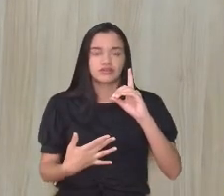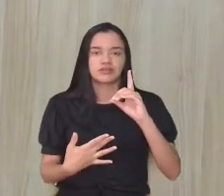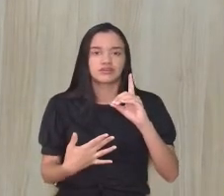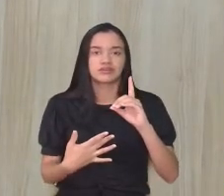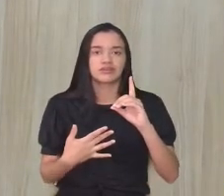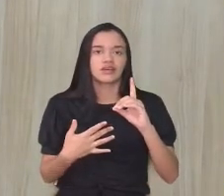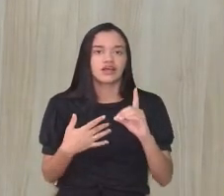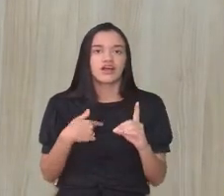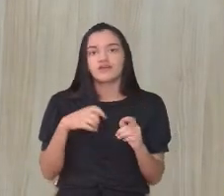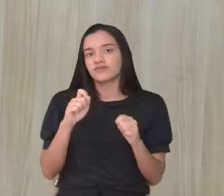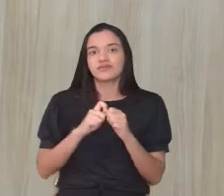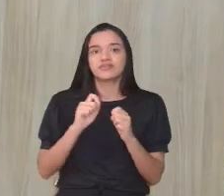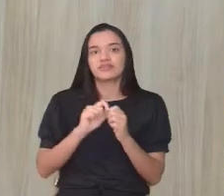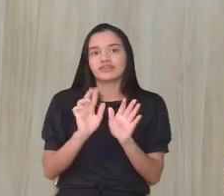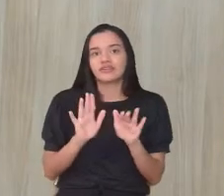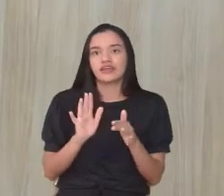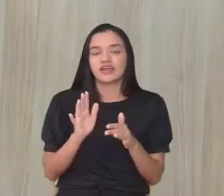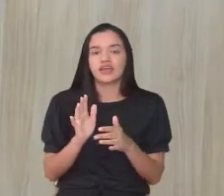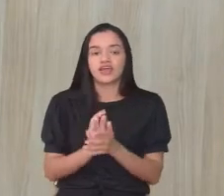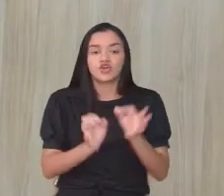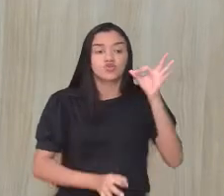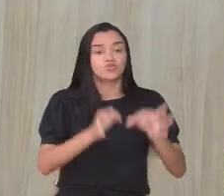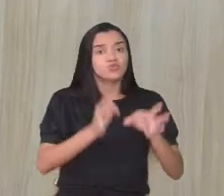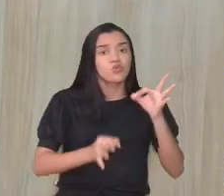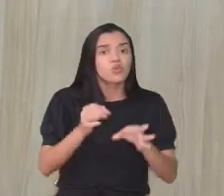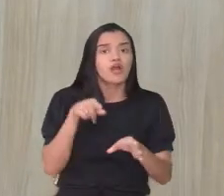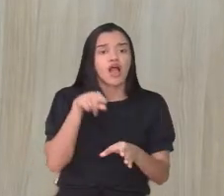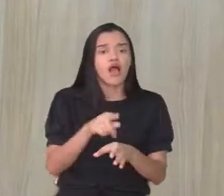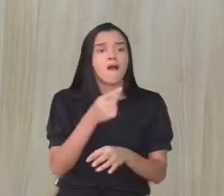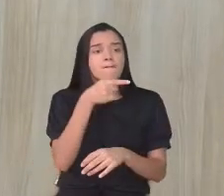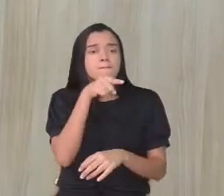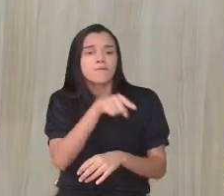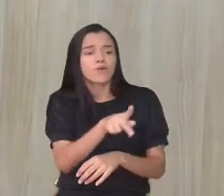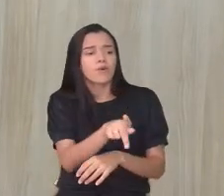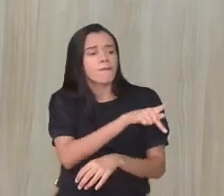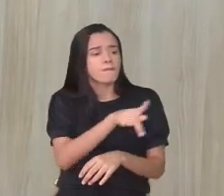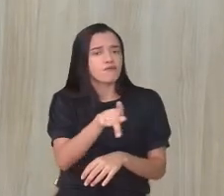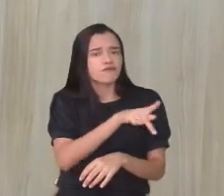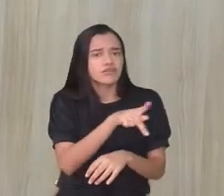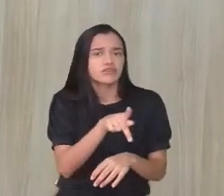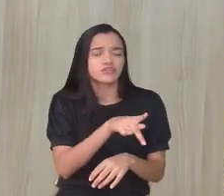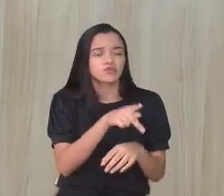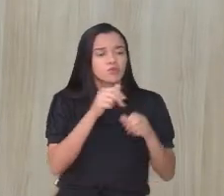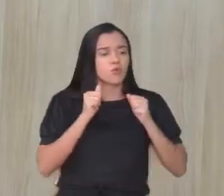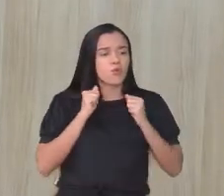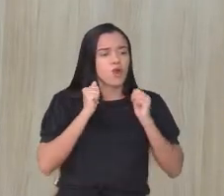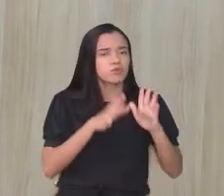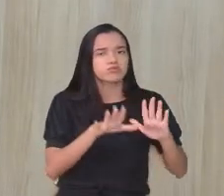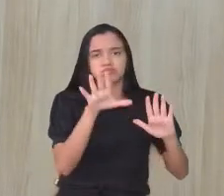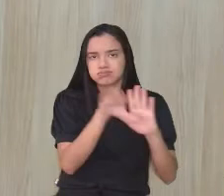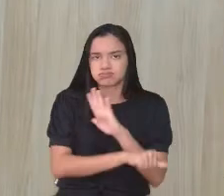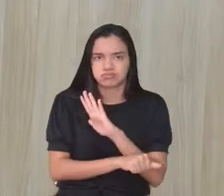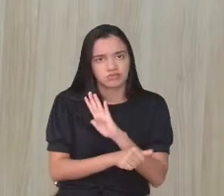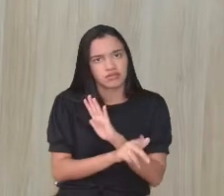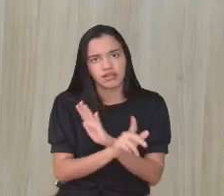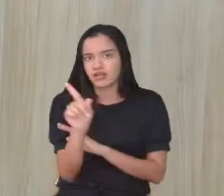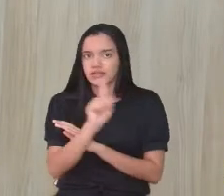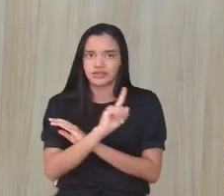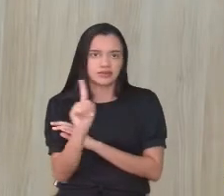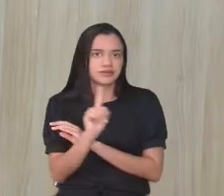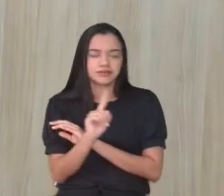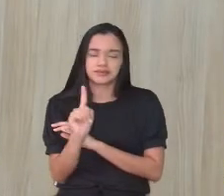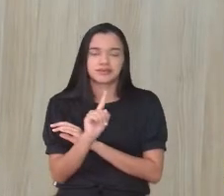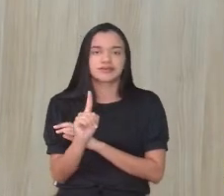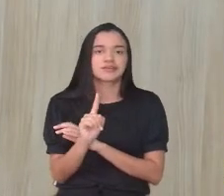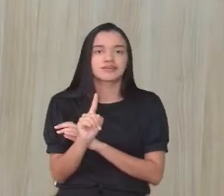vou fazer um juízo de valor de por que Camille fez determinada ação. Inferir meu juízo de valor com